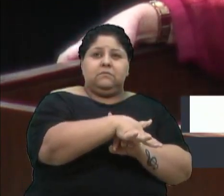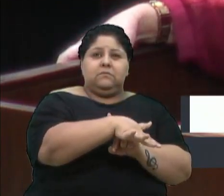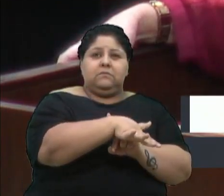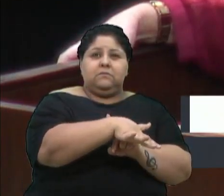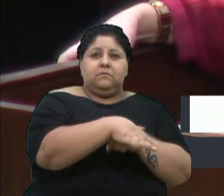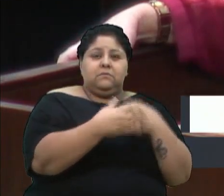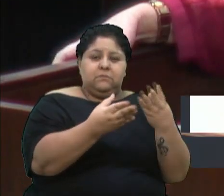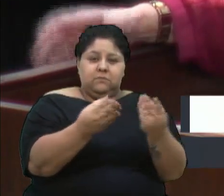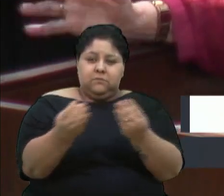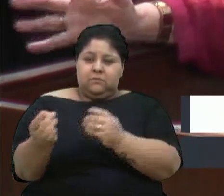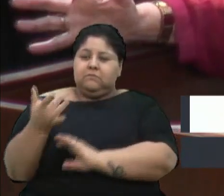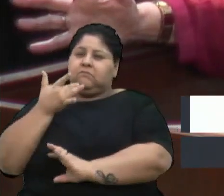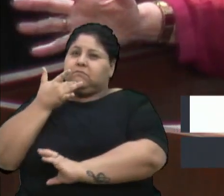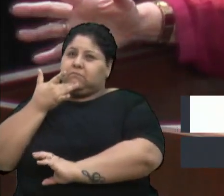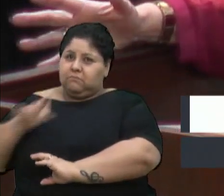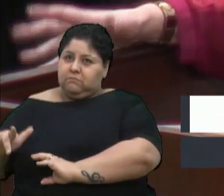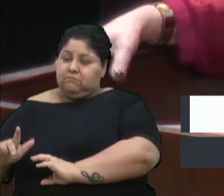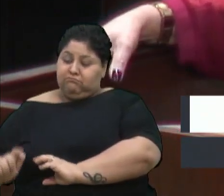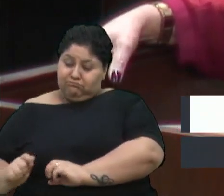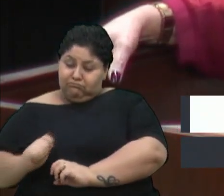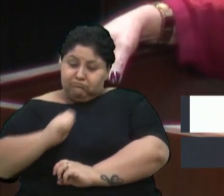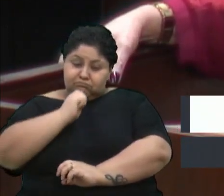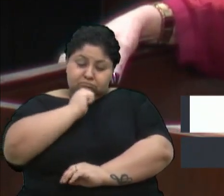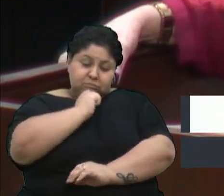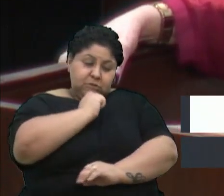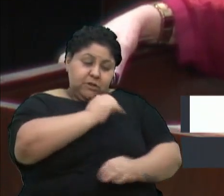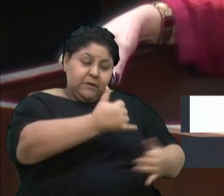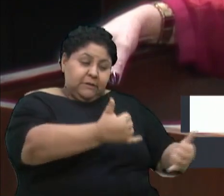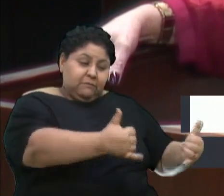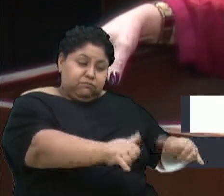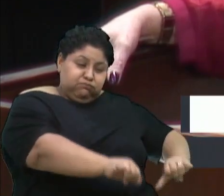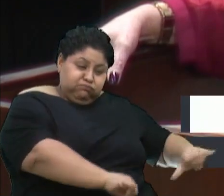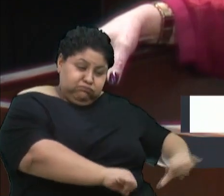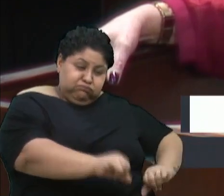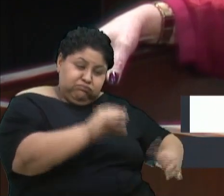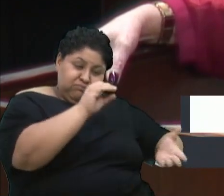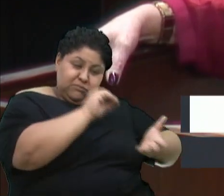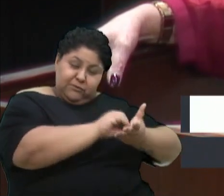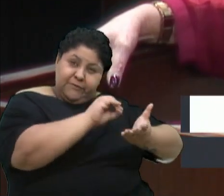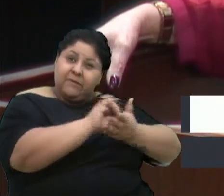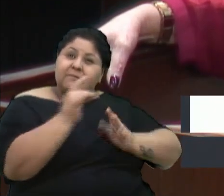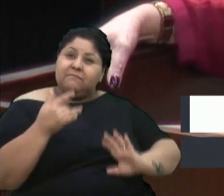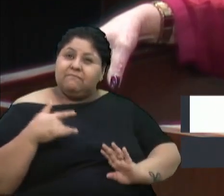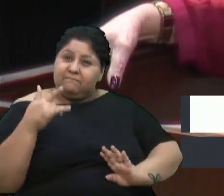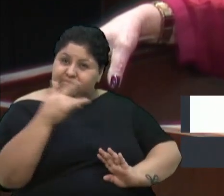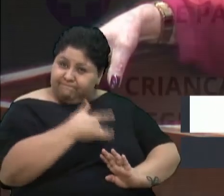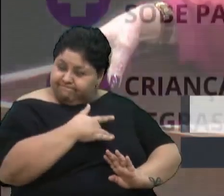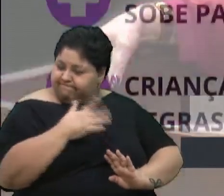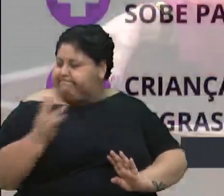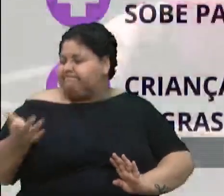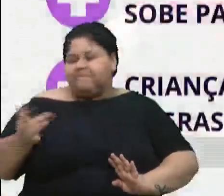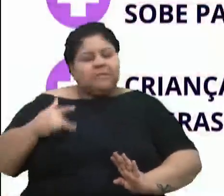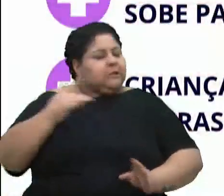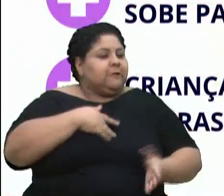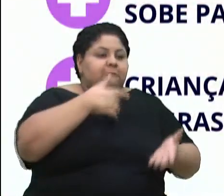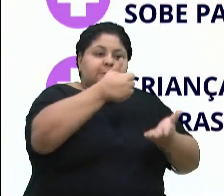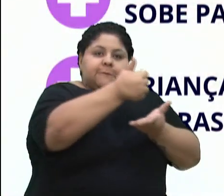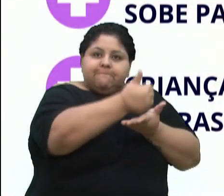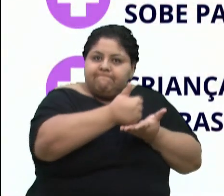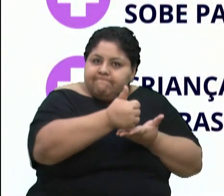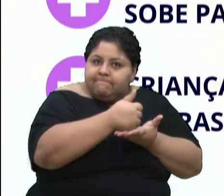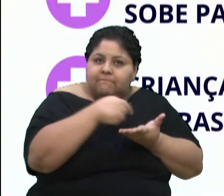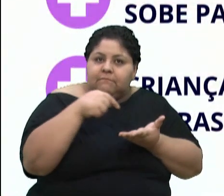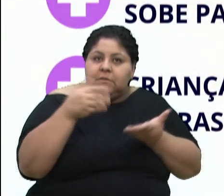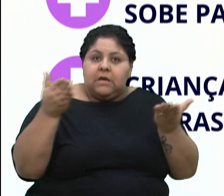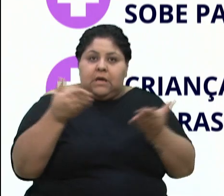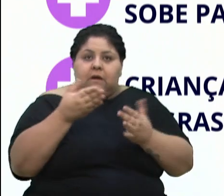Muitas crianças ainda sofrem com a falta da saúde básica, né? E aqui eu trago